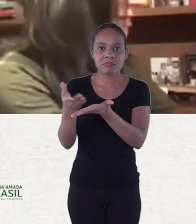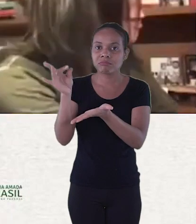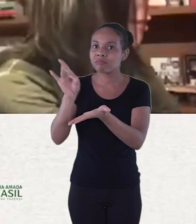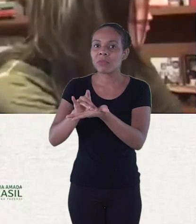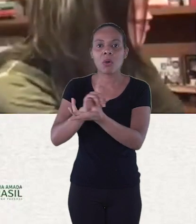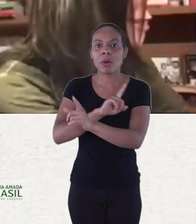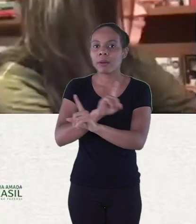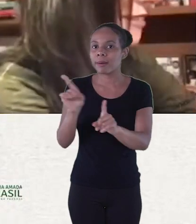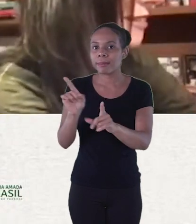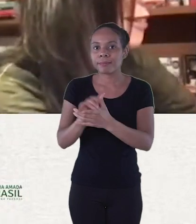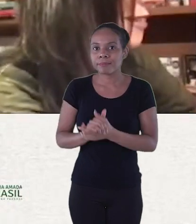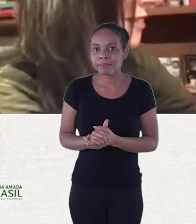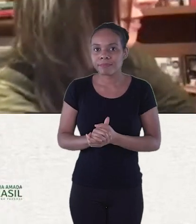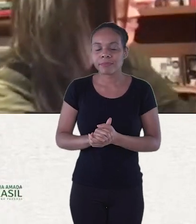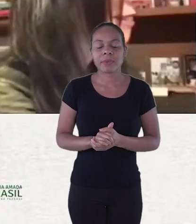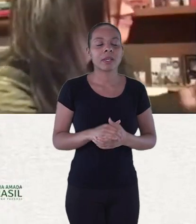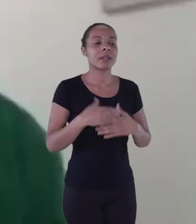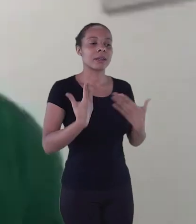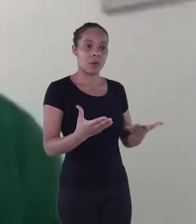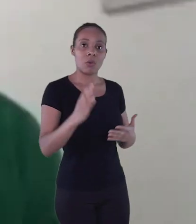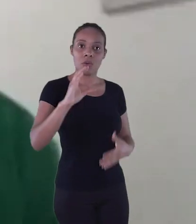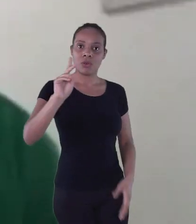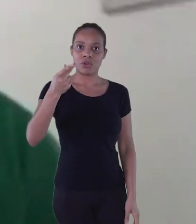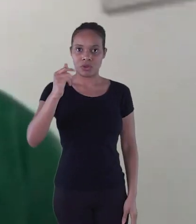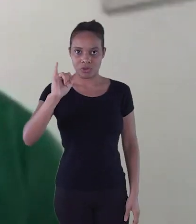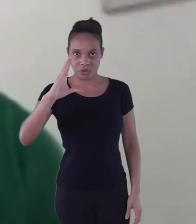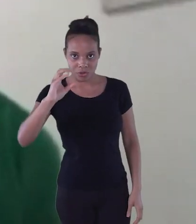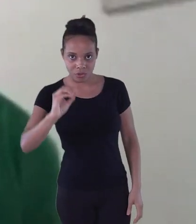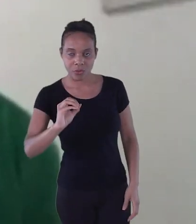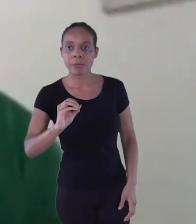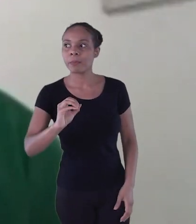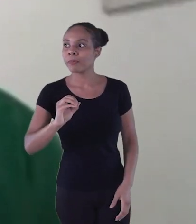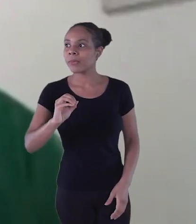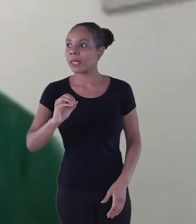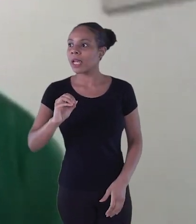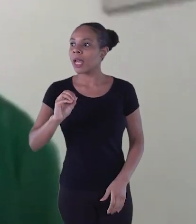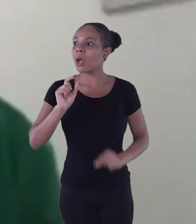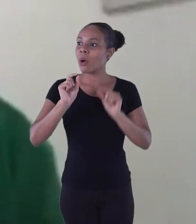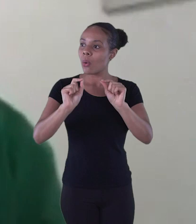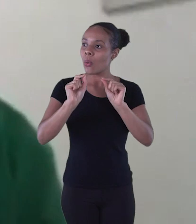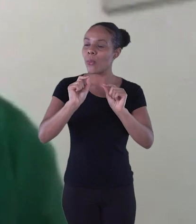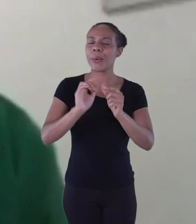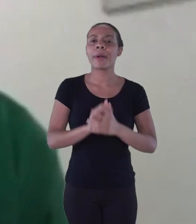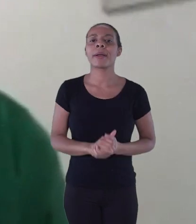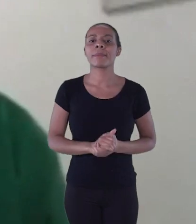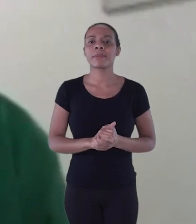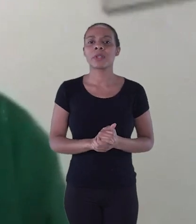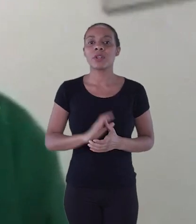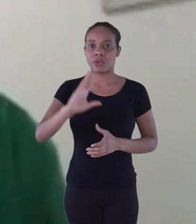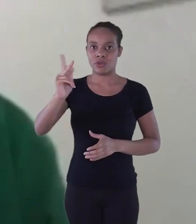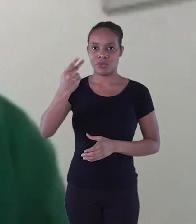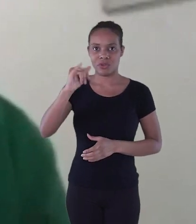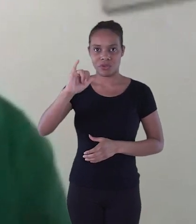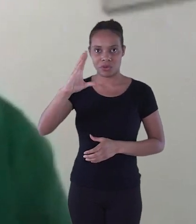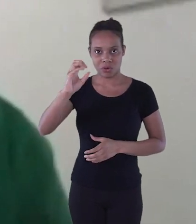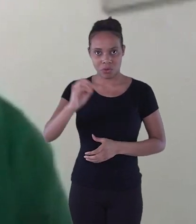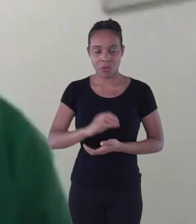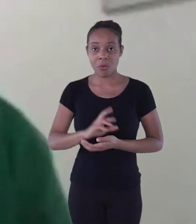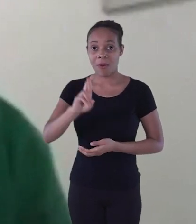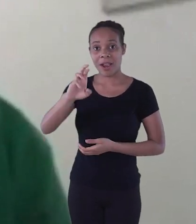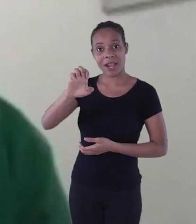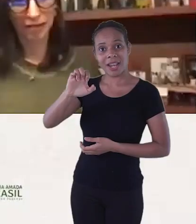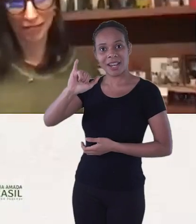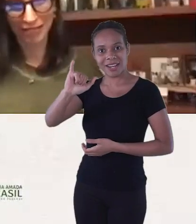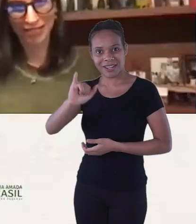o Chico Rei é um barato, né? Afonso segura o livro nas mãos. Na contracapa, a obra de